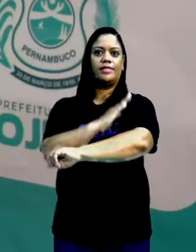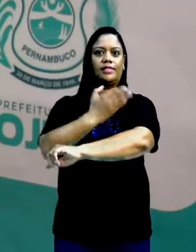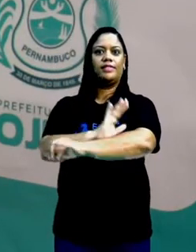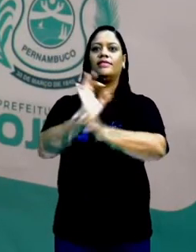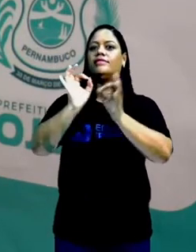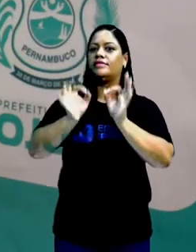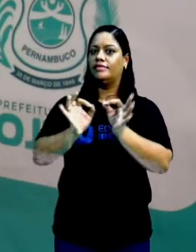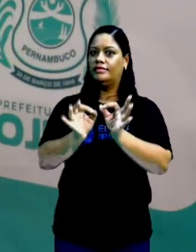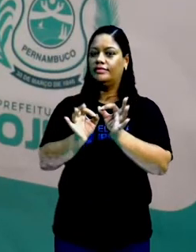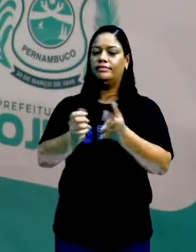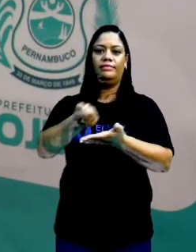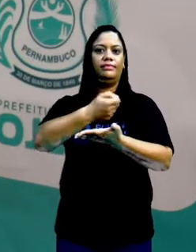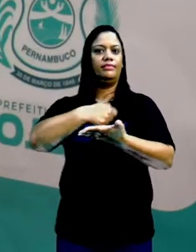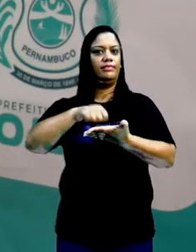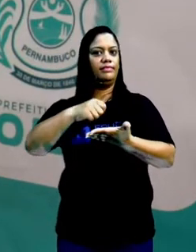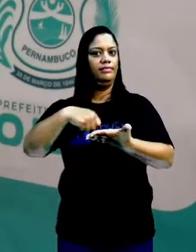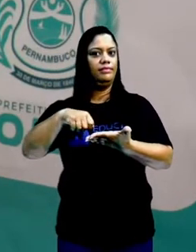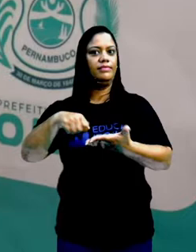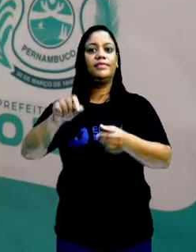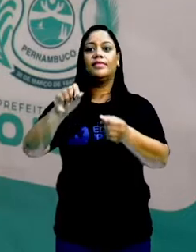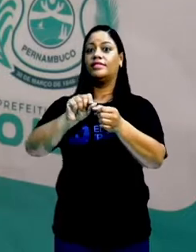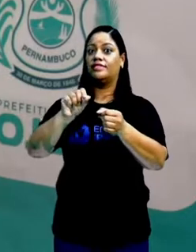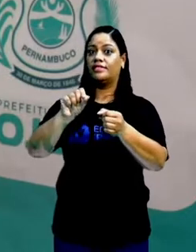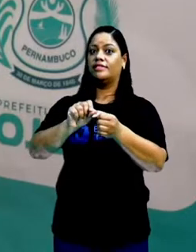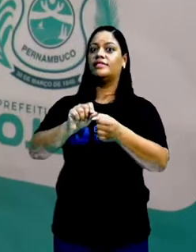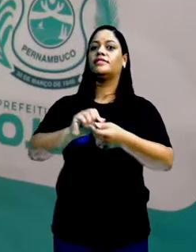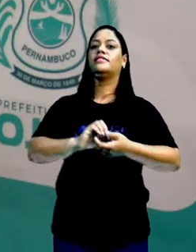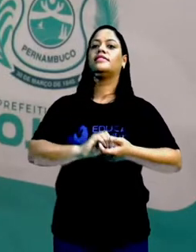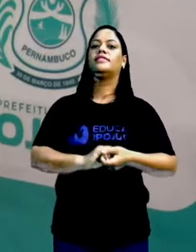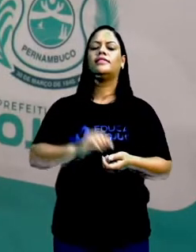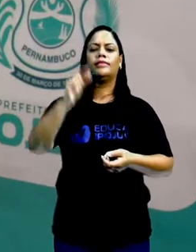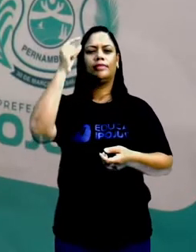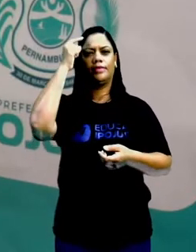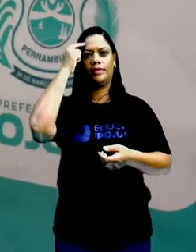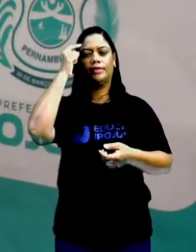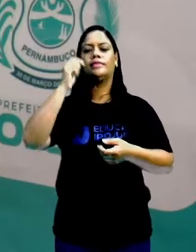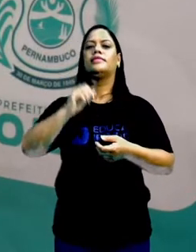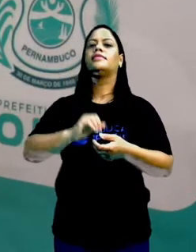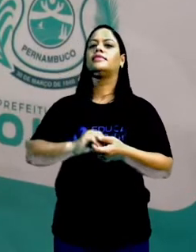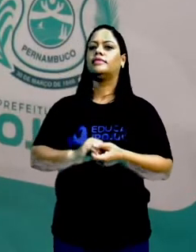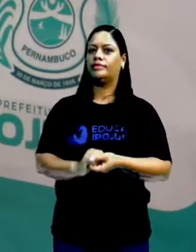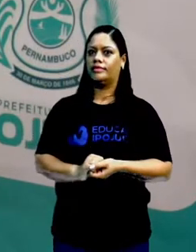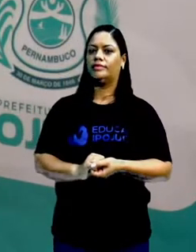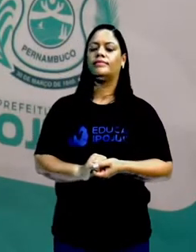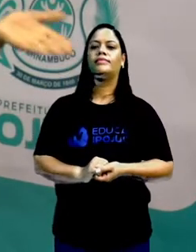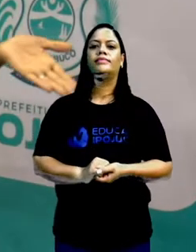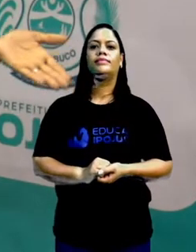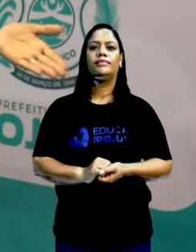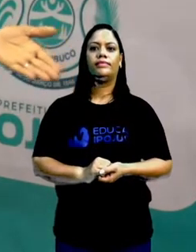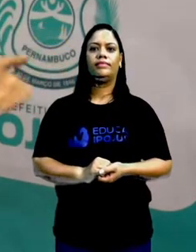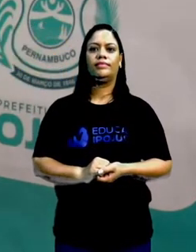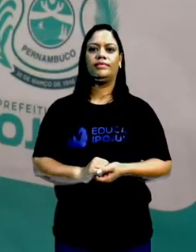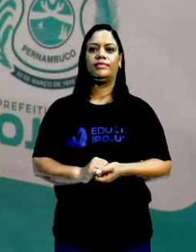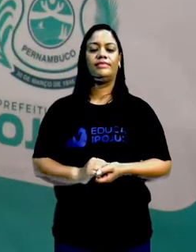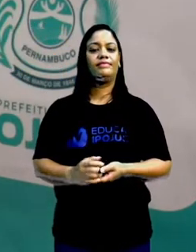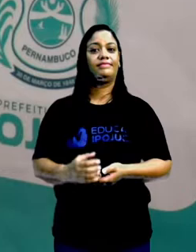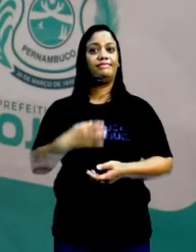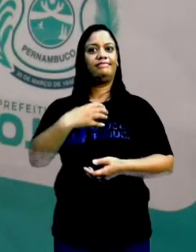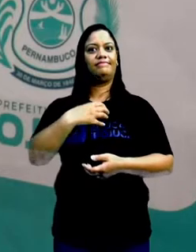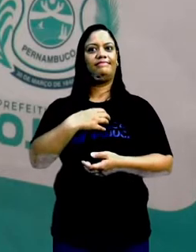certo? Escrevendo, fazendo os cálculos mental, fazendo os cálculos de lado. Então,